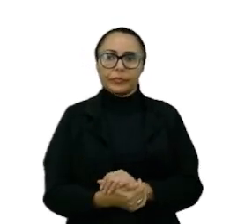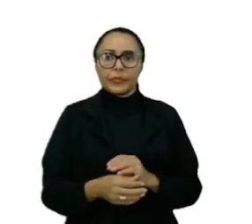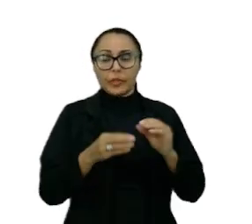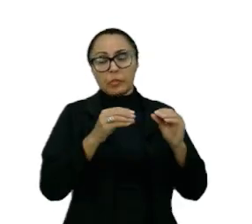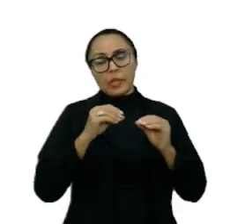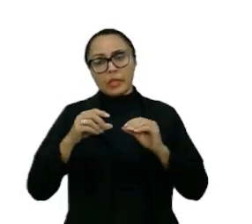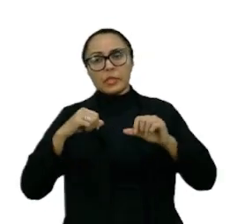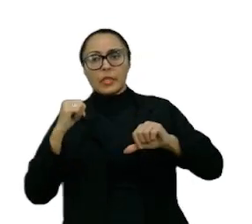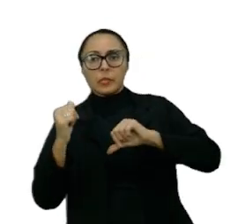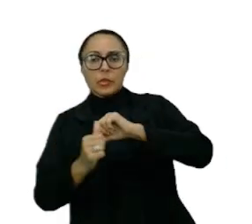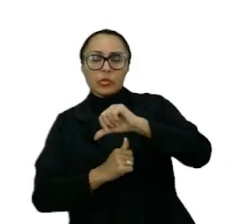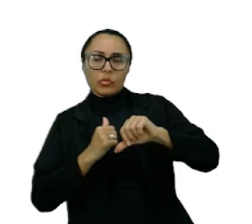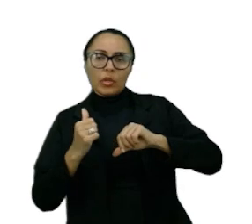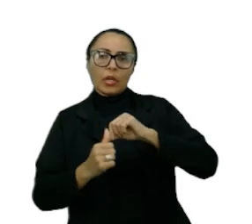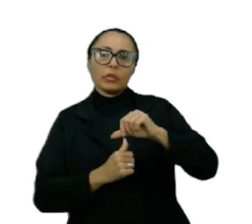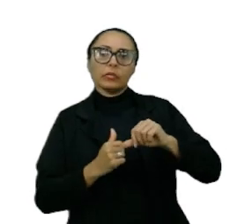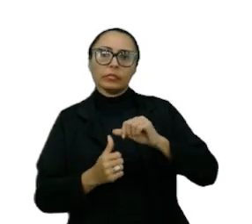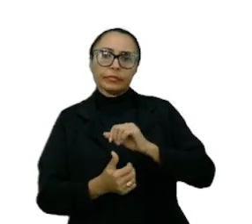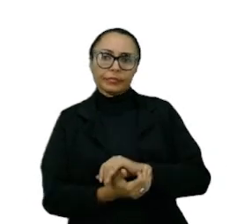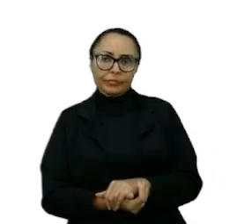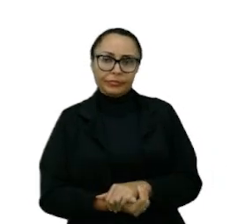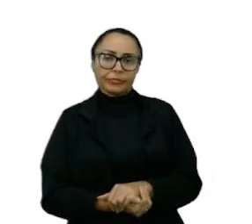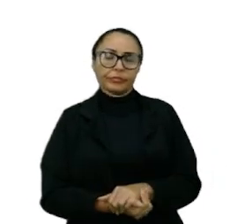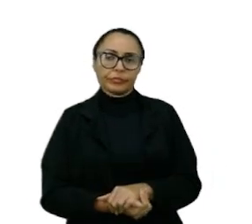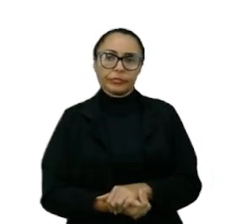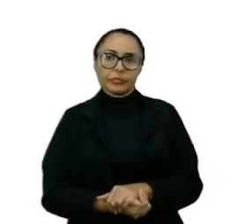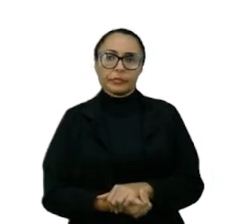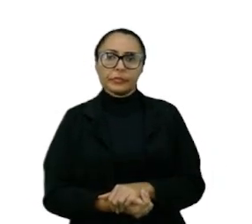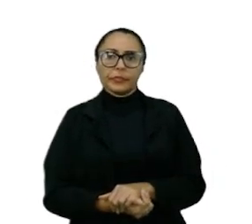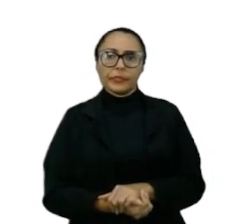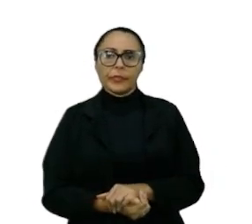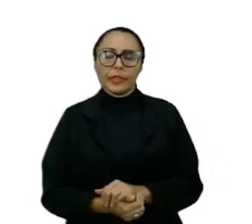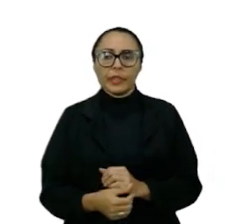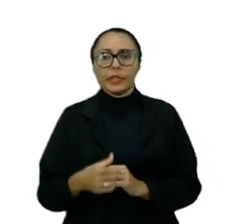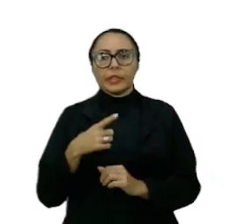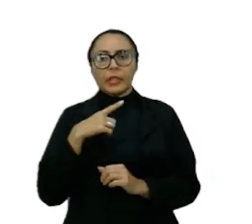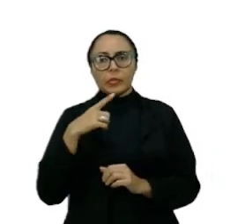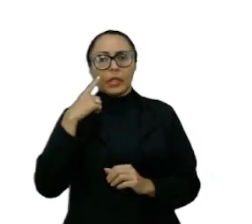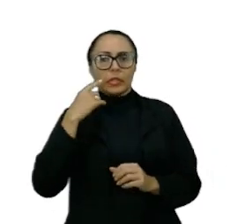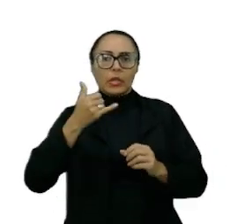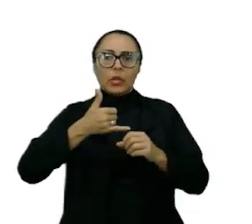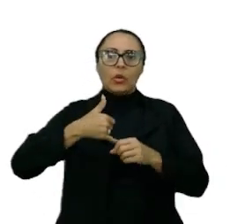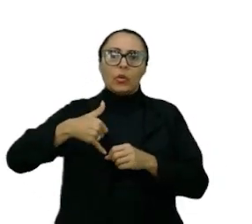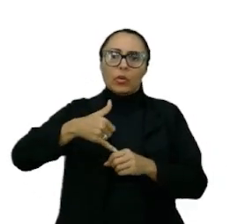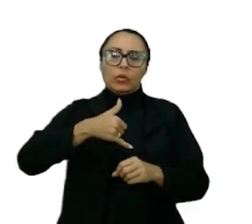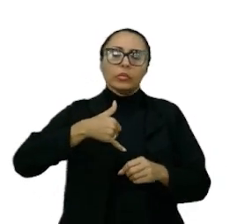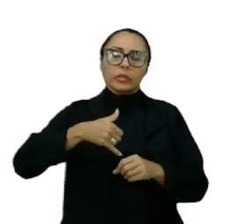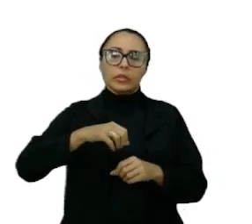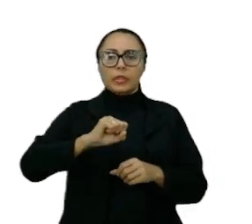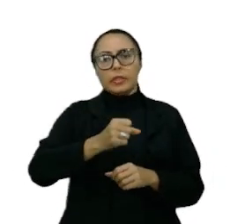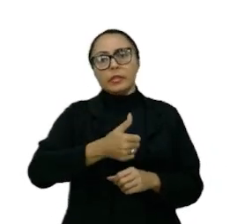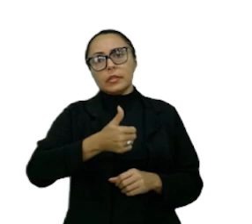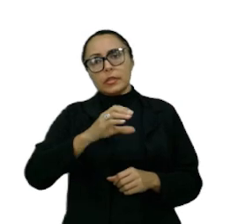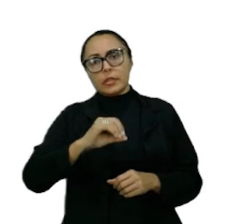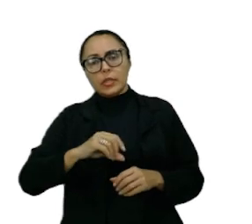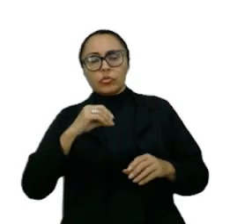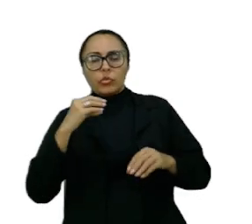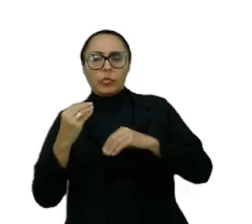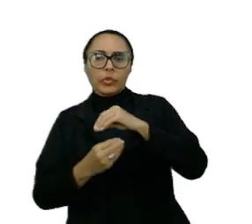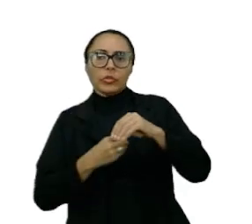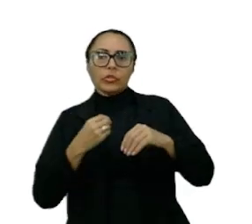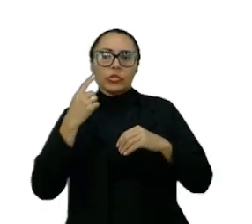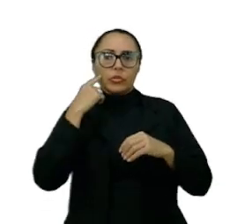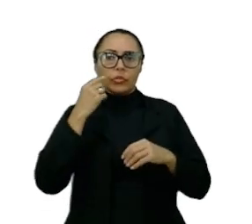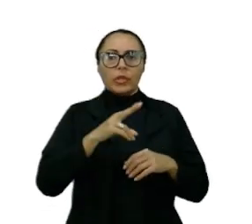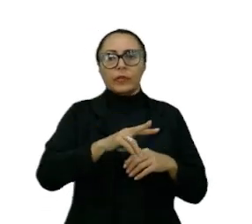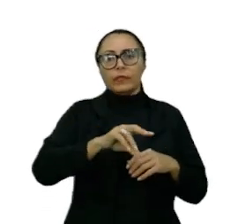com o diesel, né? Nós temos ali, né, o óleo diesel S10 que mistura B8, né? Essa